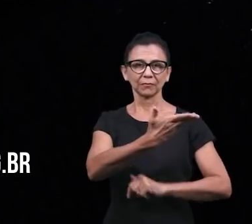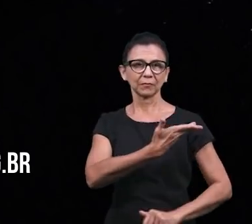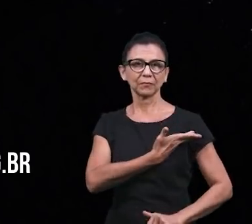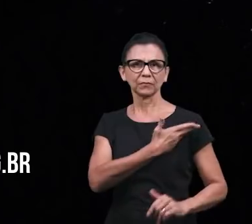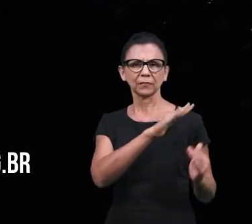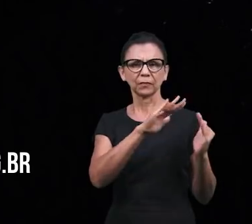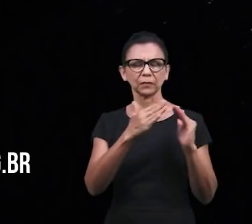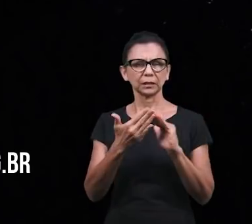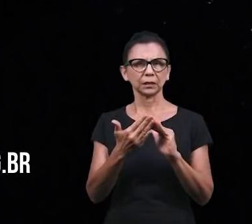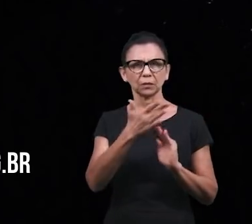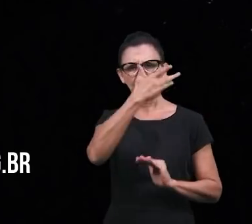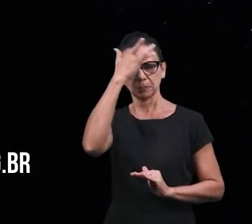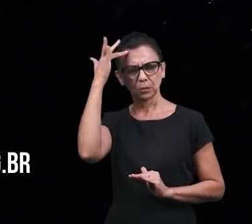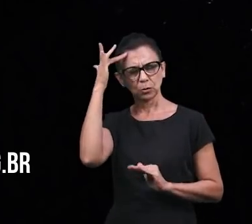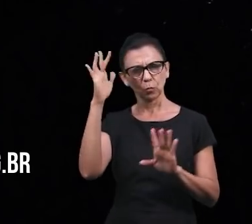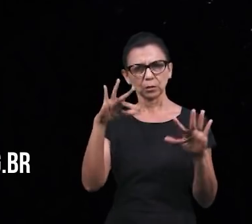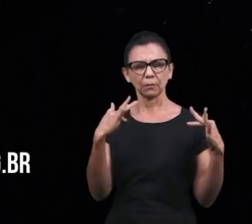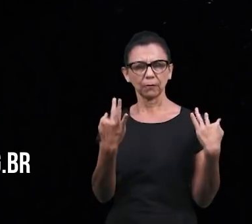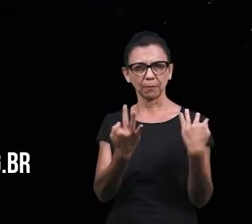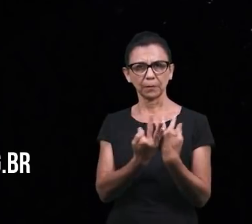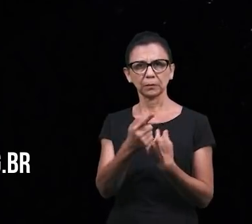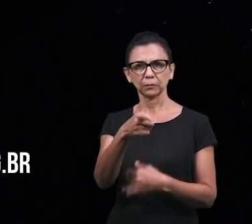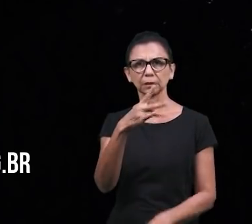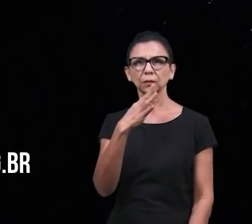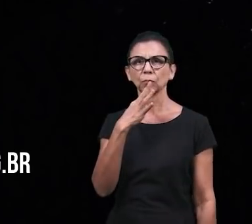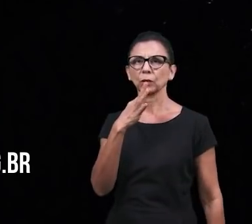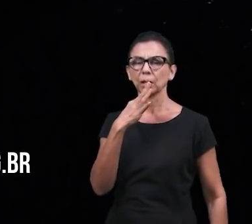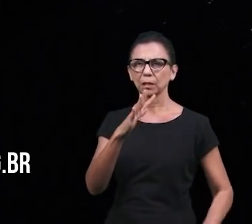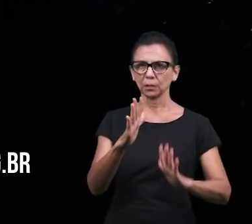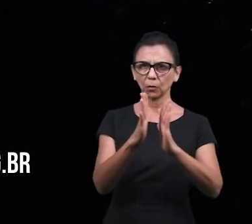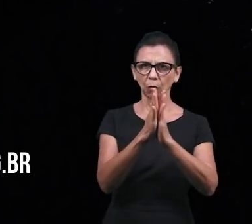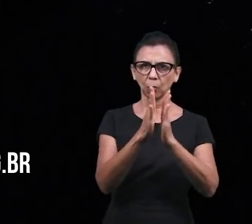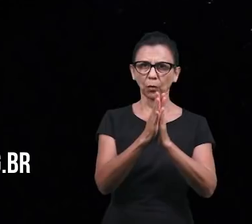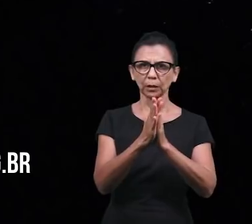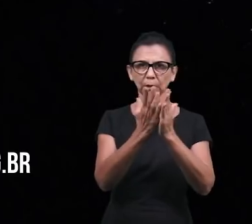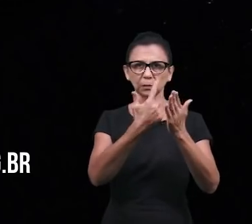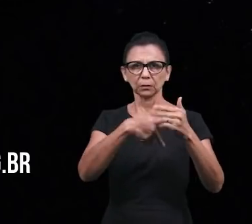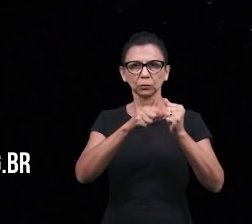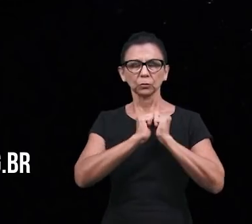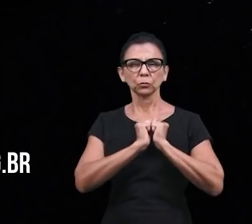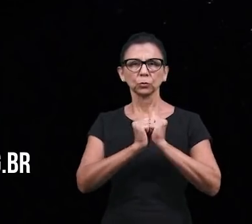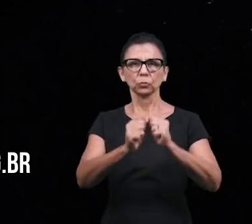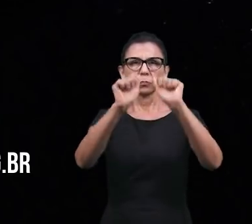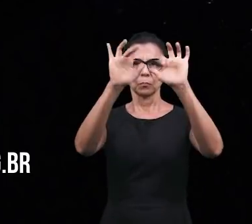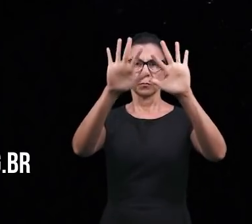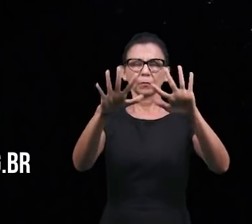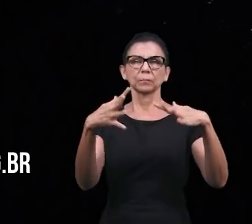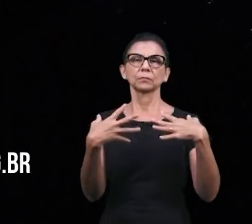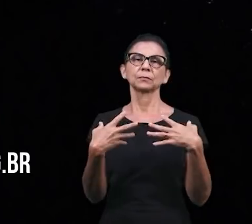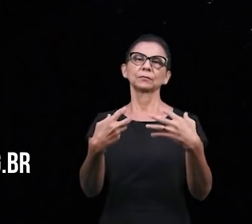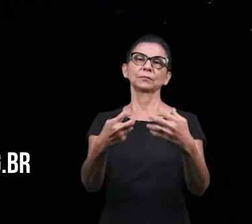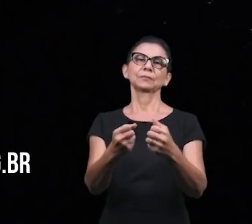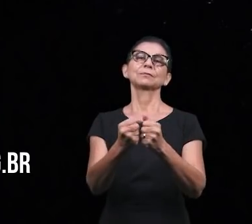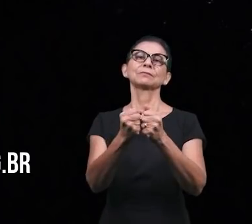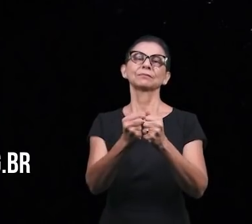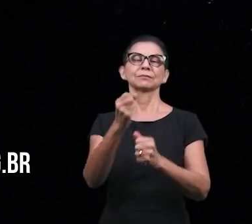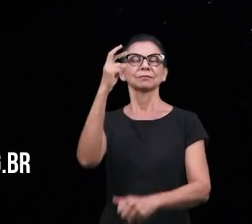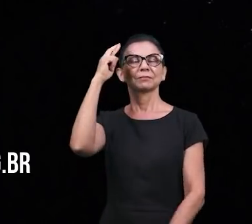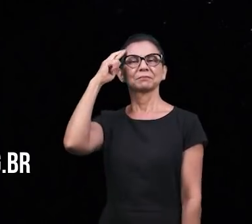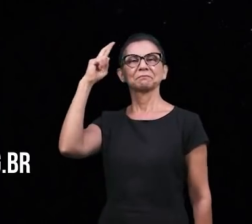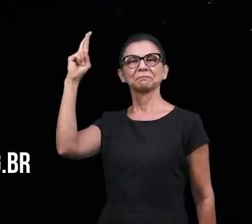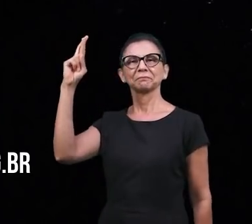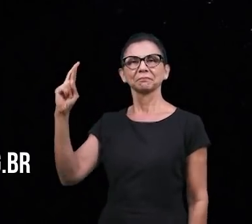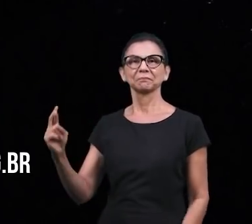amigos, vizinhos, parentes, pessoas por quem você está orando. E juntos receberemos uma grande bênção do